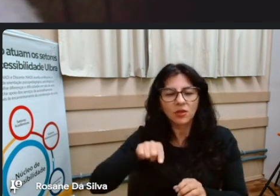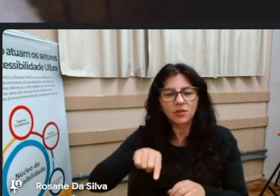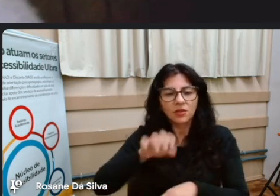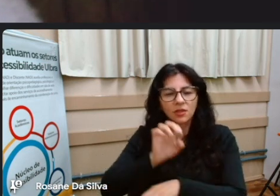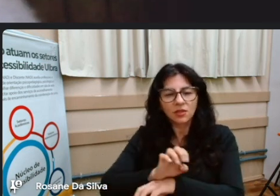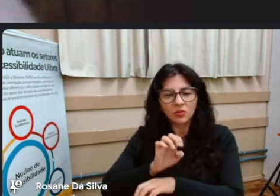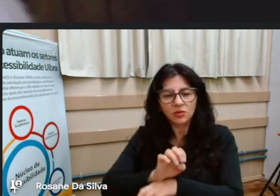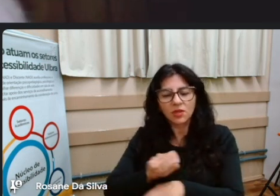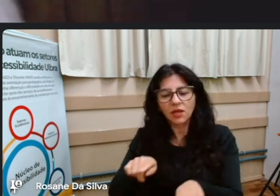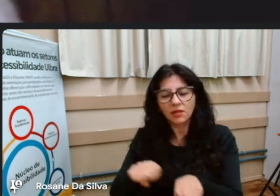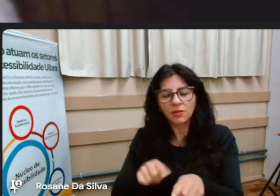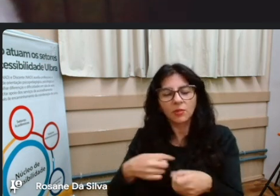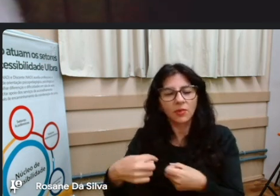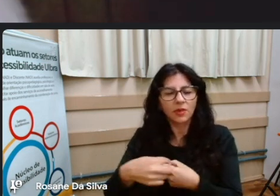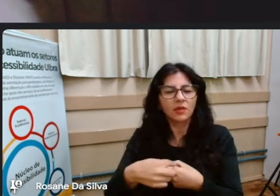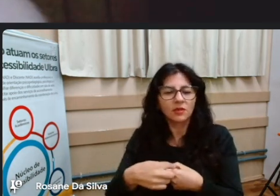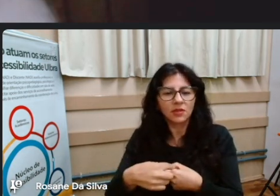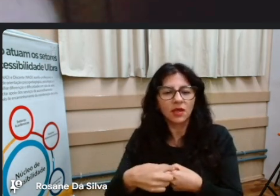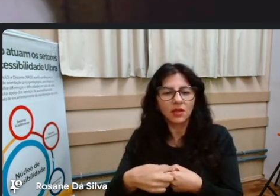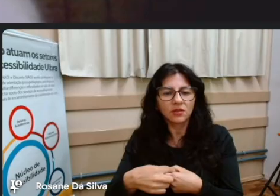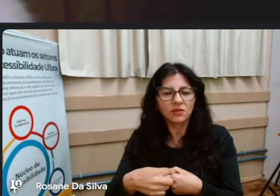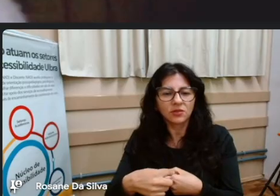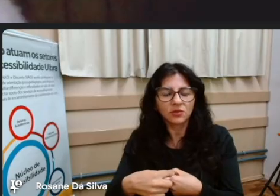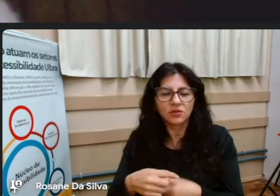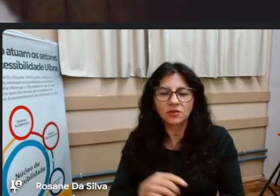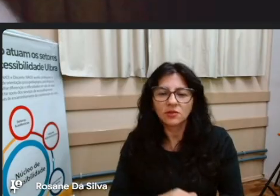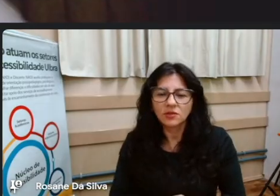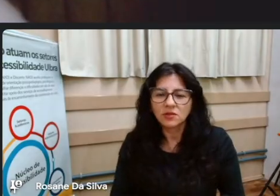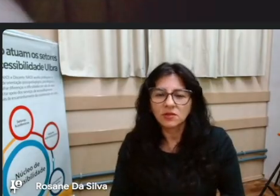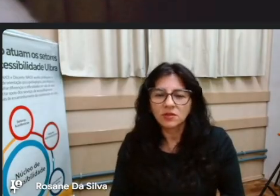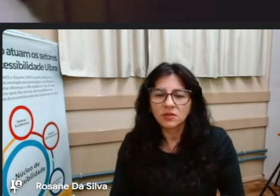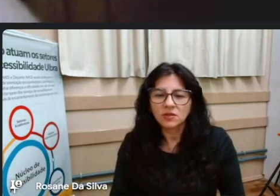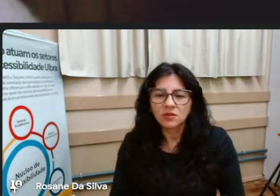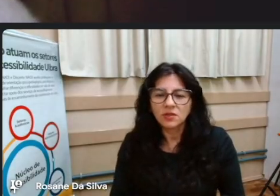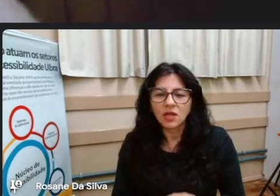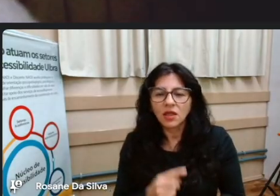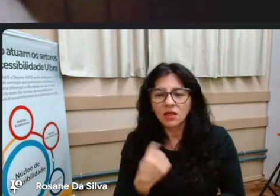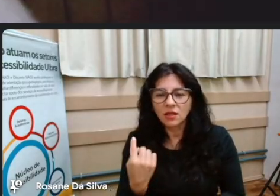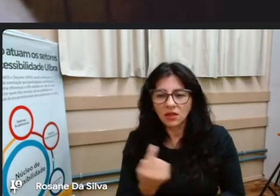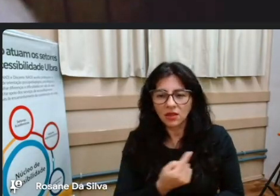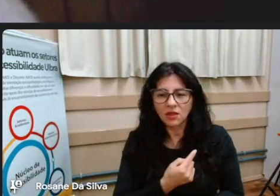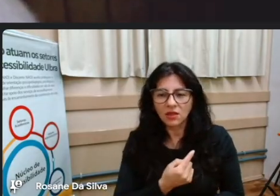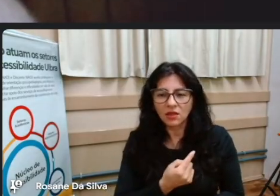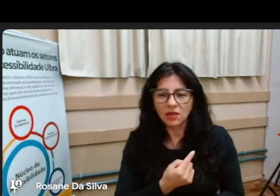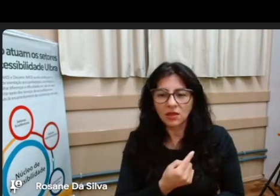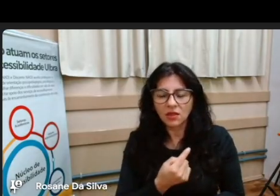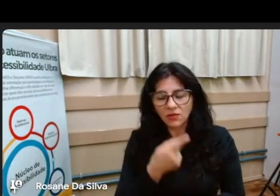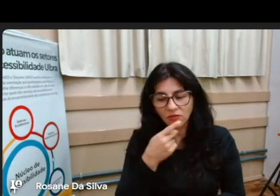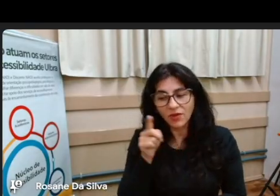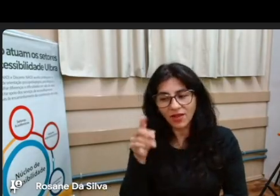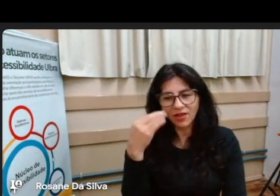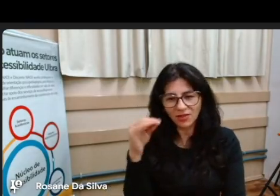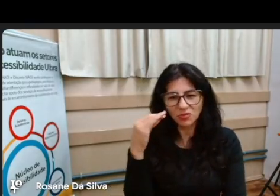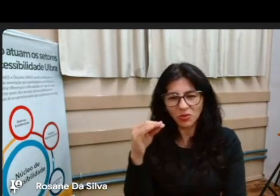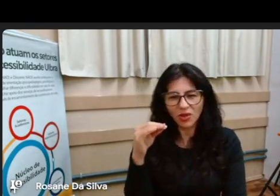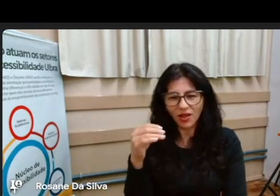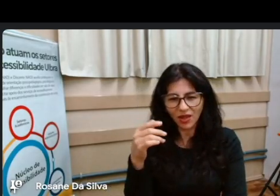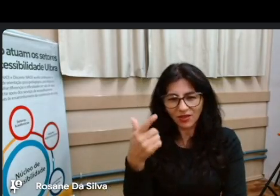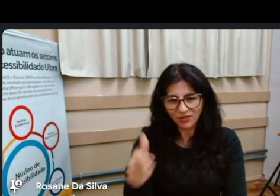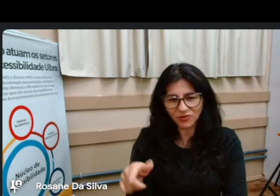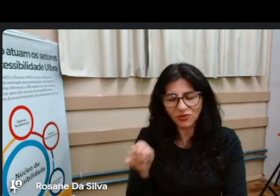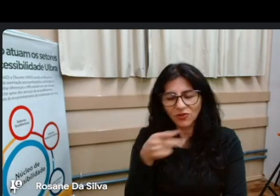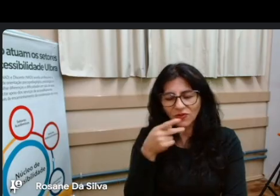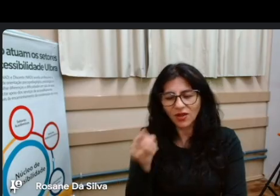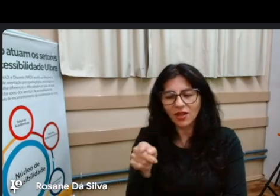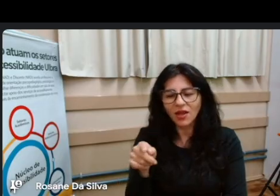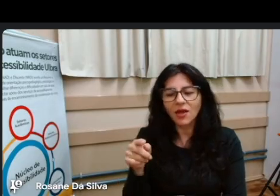da educação né no nosso estado e na nossa cidade também fico até ainda que inversamente a gente tenha vou